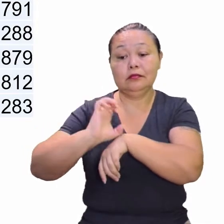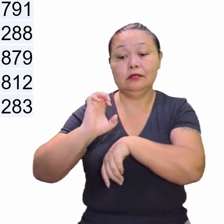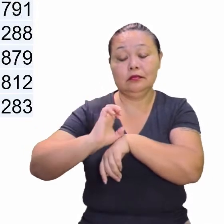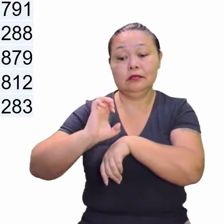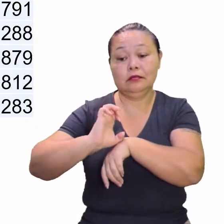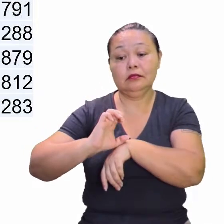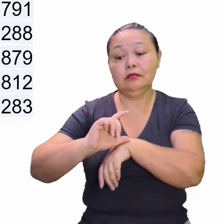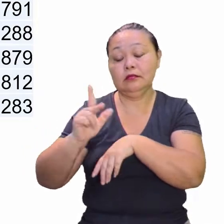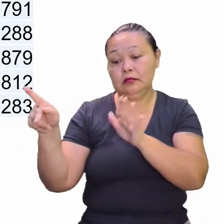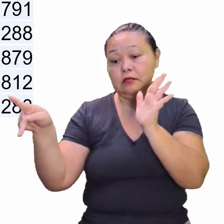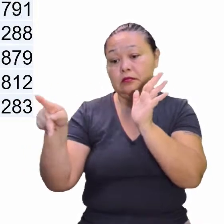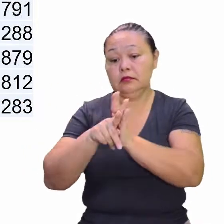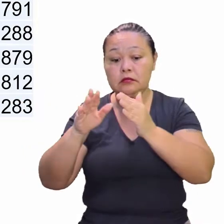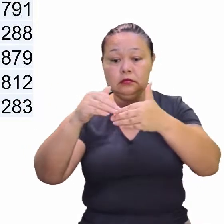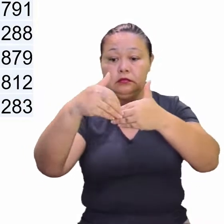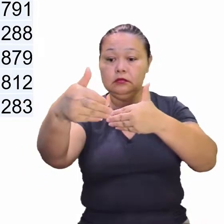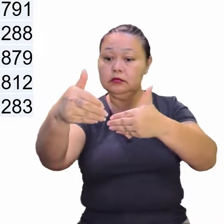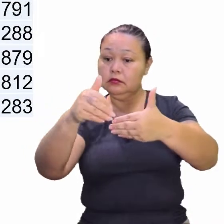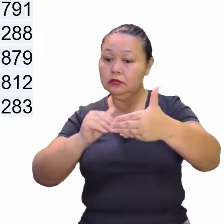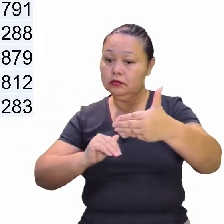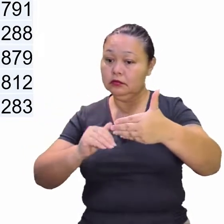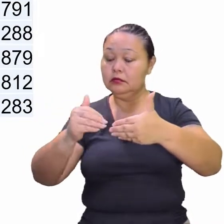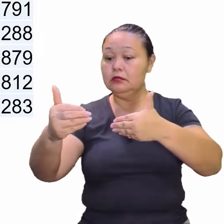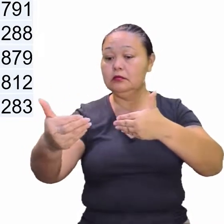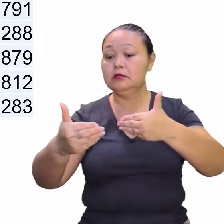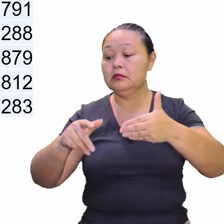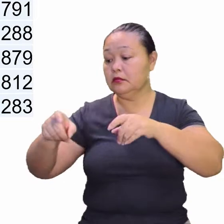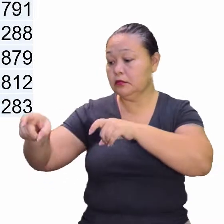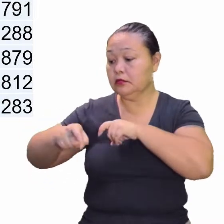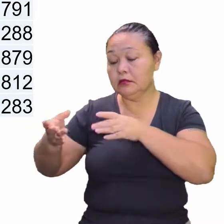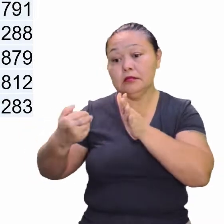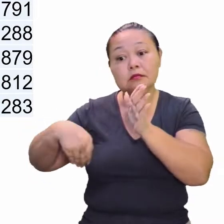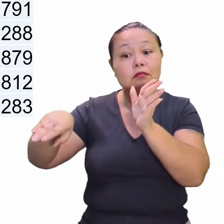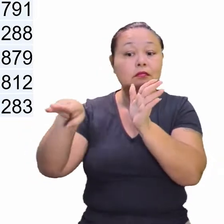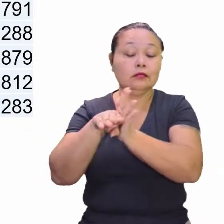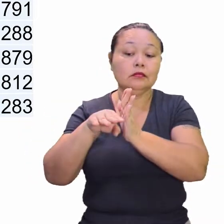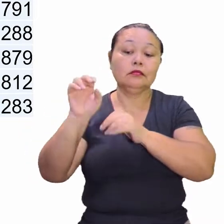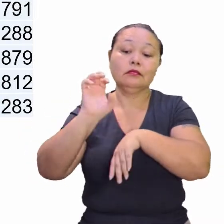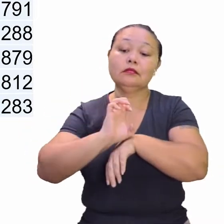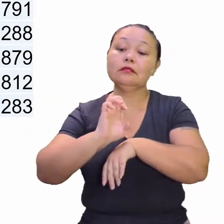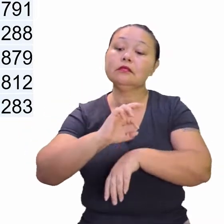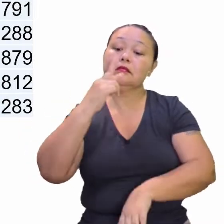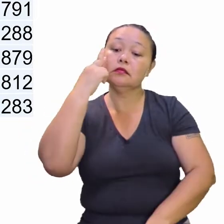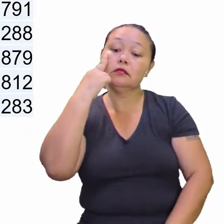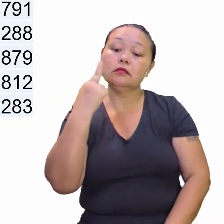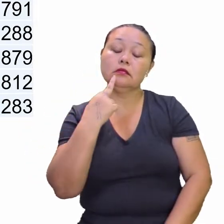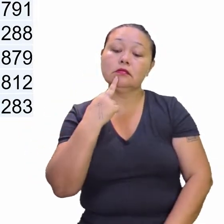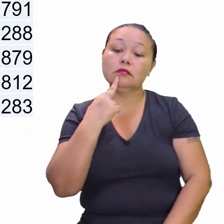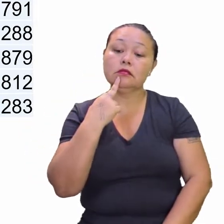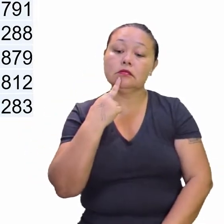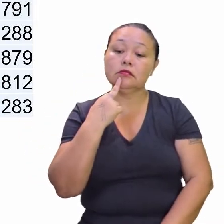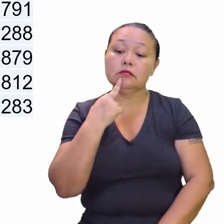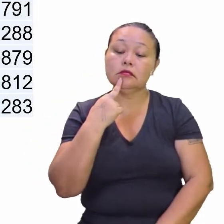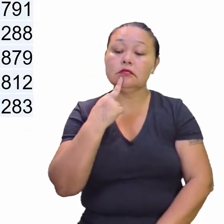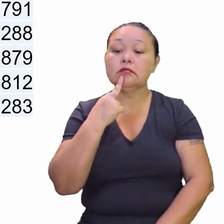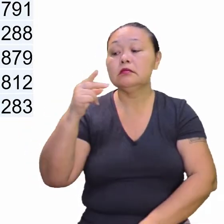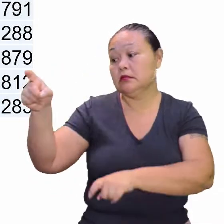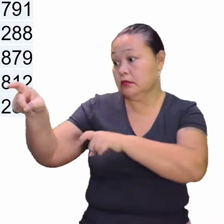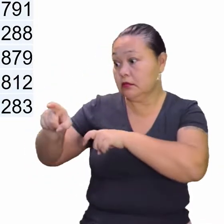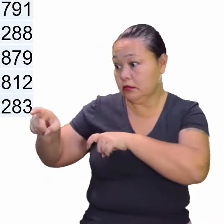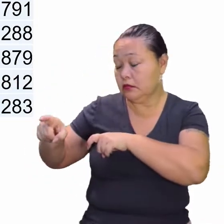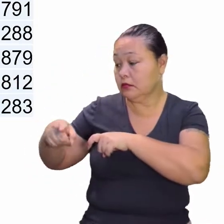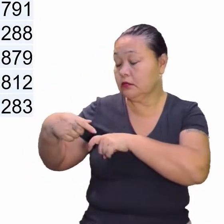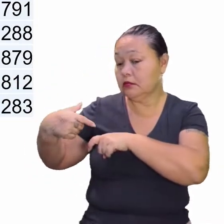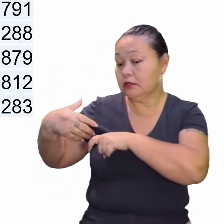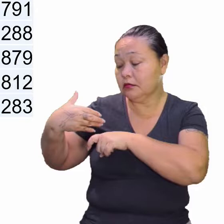A própria fronteira agrícola, chegando em Rondônia, fez com que muitos